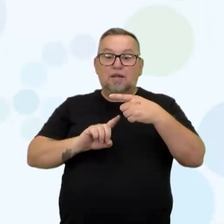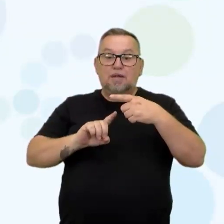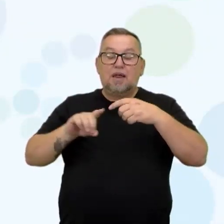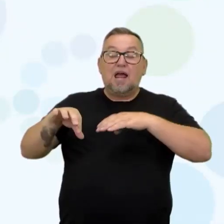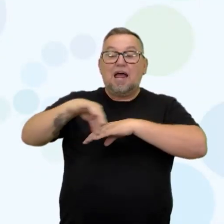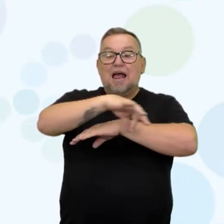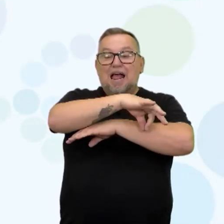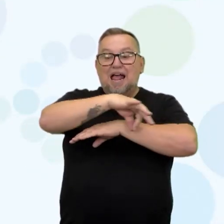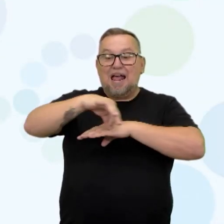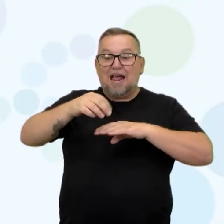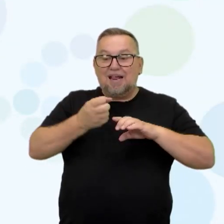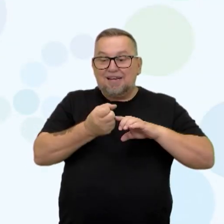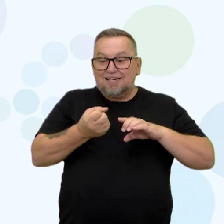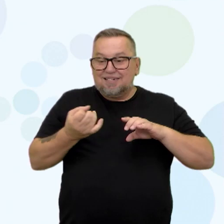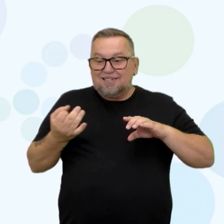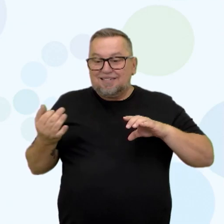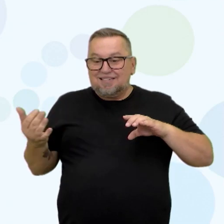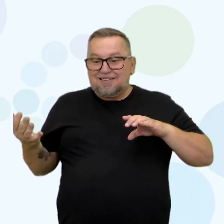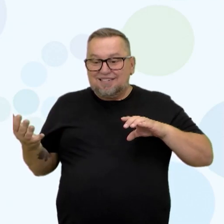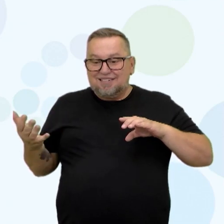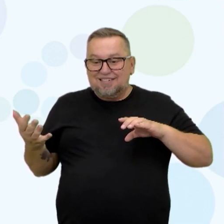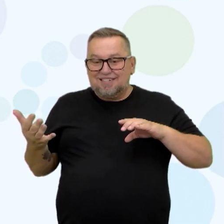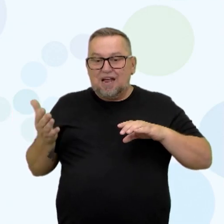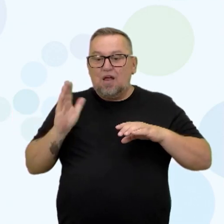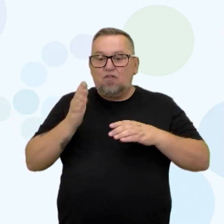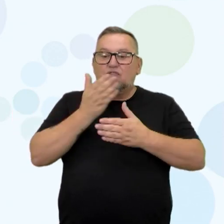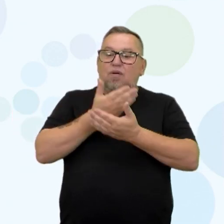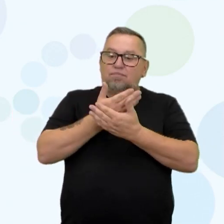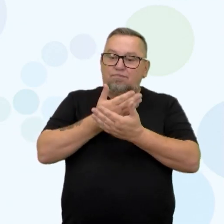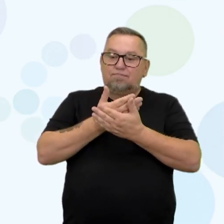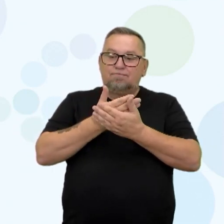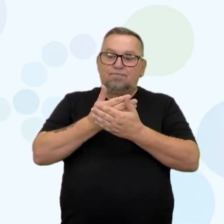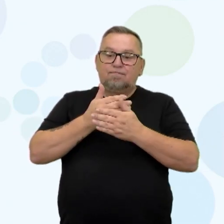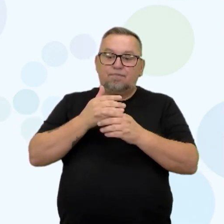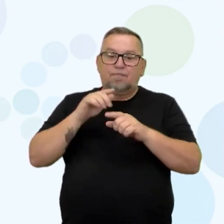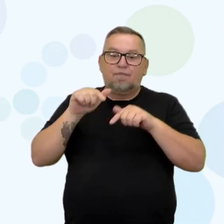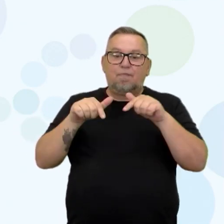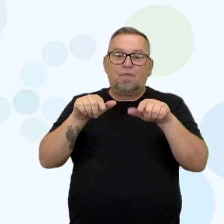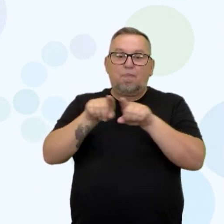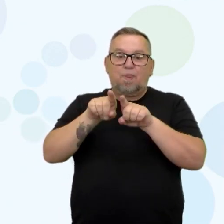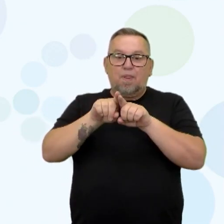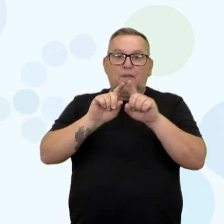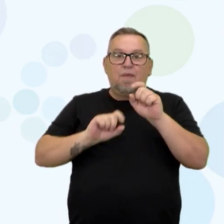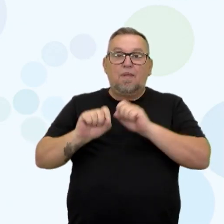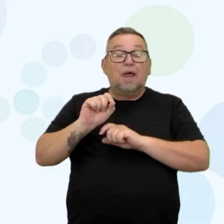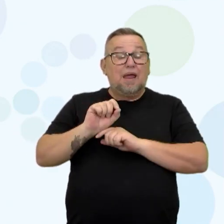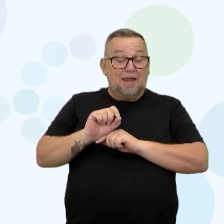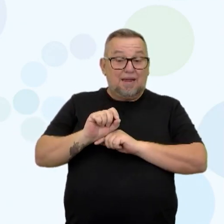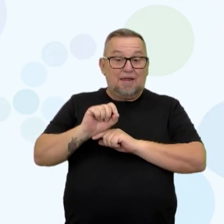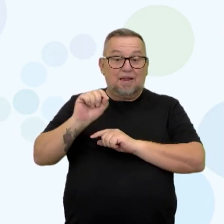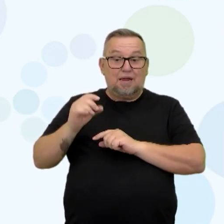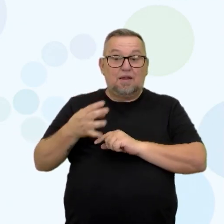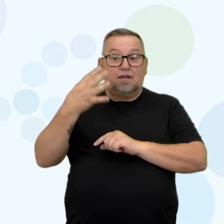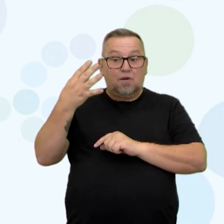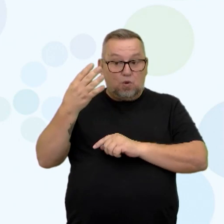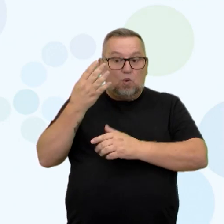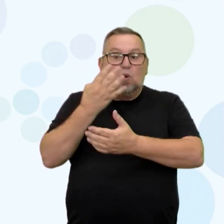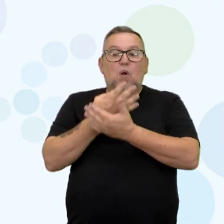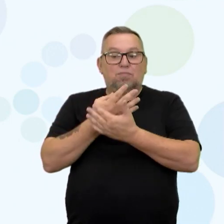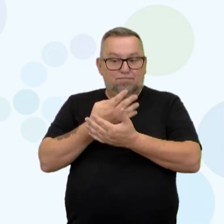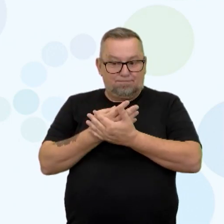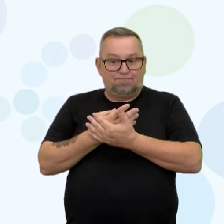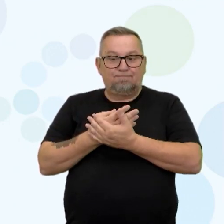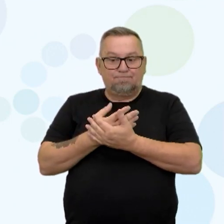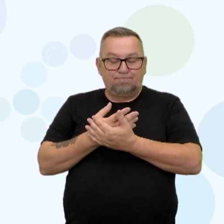Reta Numérica, né? Então, já era um tema que a gente vinha trabalhando, né? Essa é a quarta aula, né? Essa foi